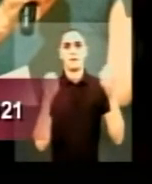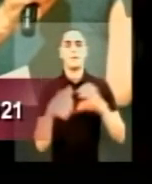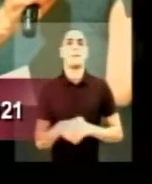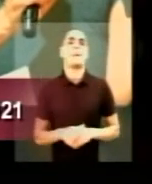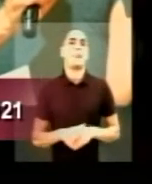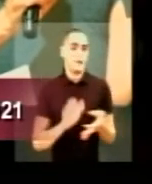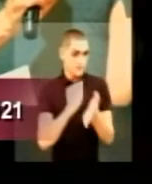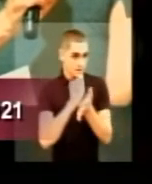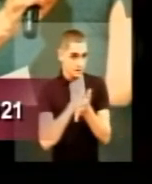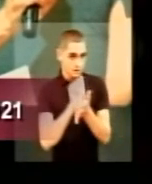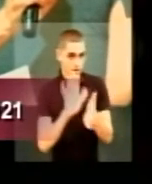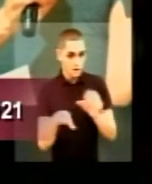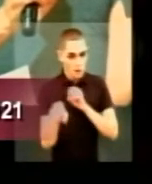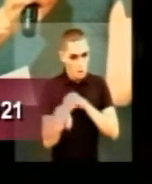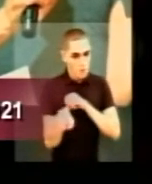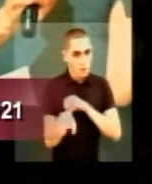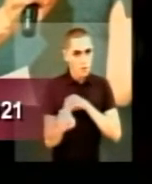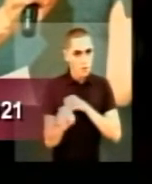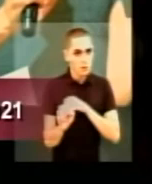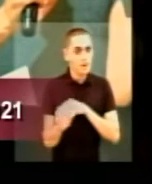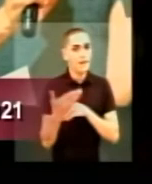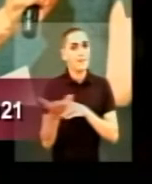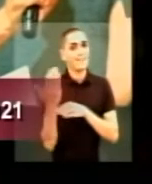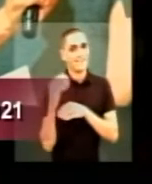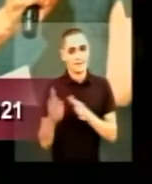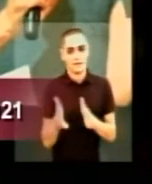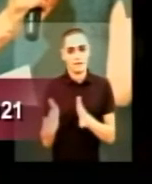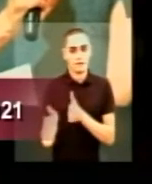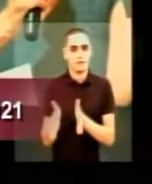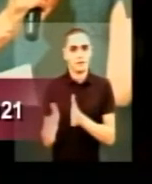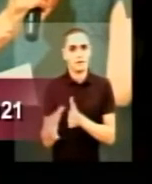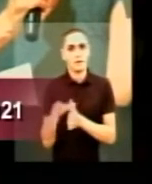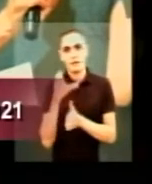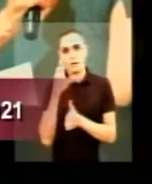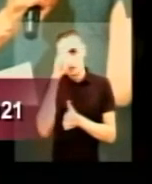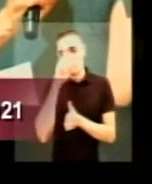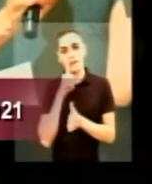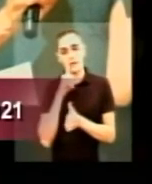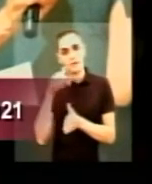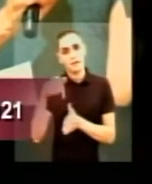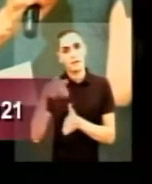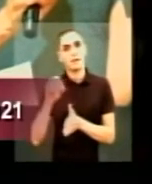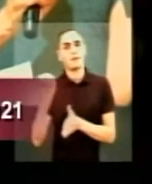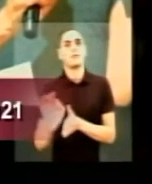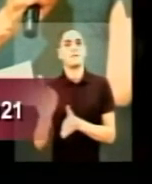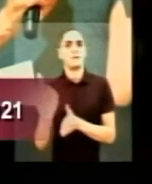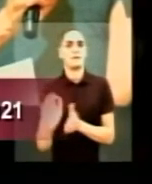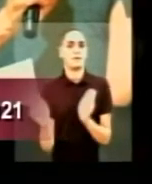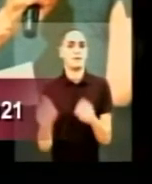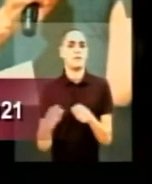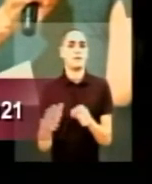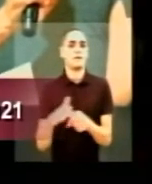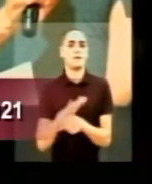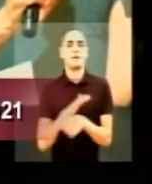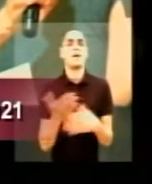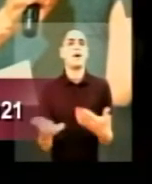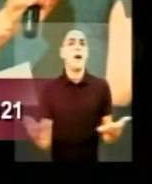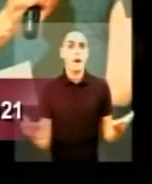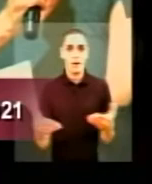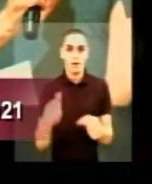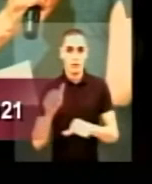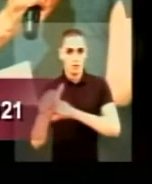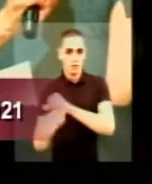As atividades de ensino, que na fase amarela estávamos com 70% de capacidade, agora foi